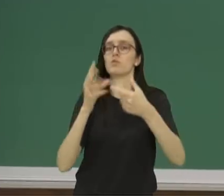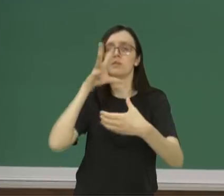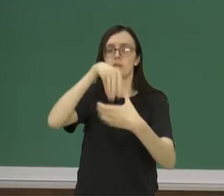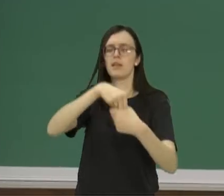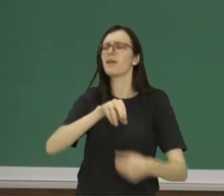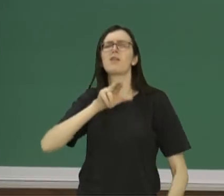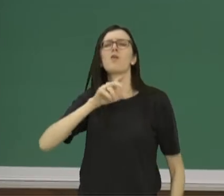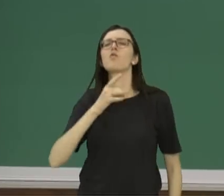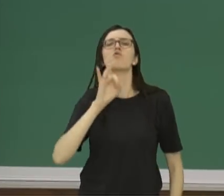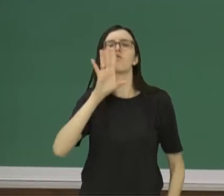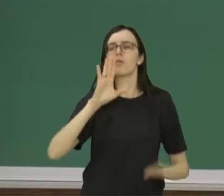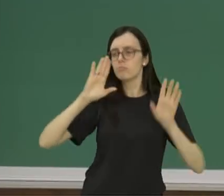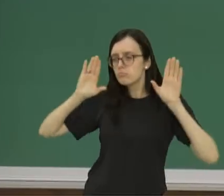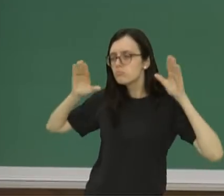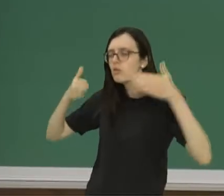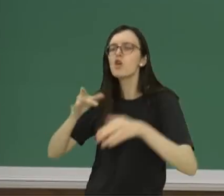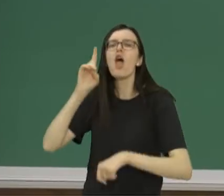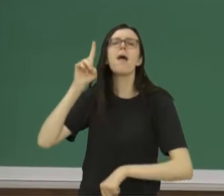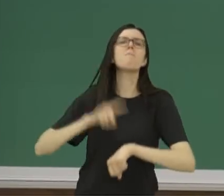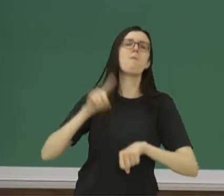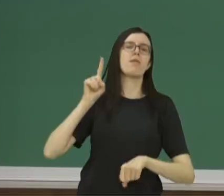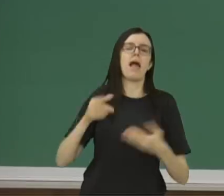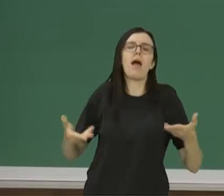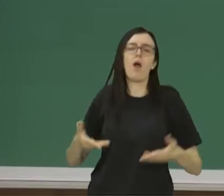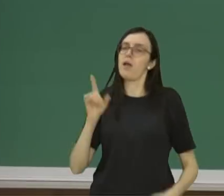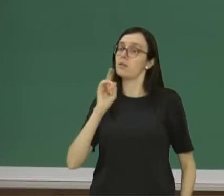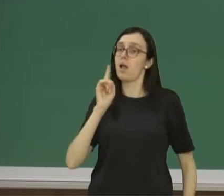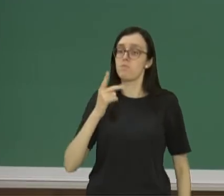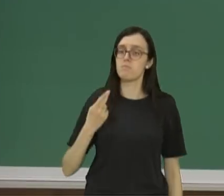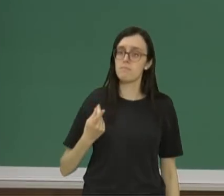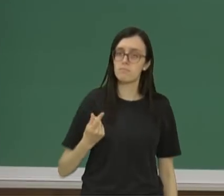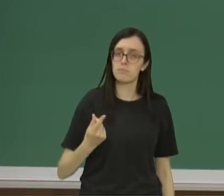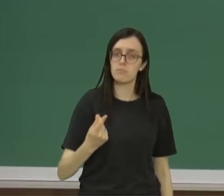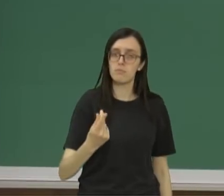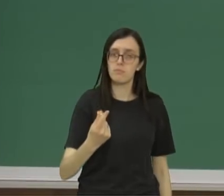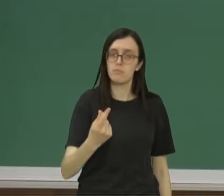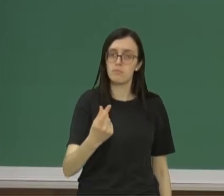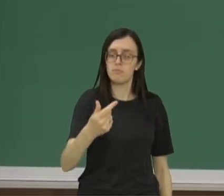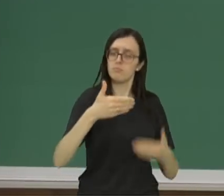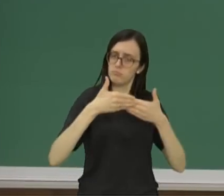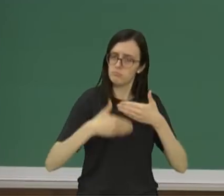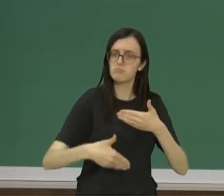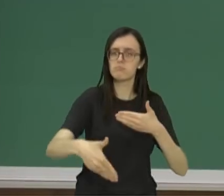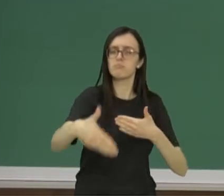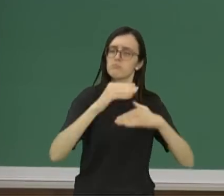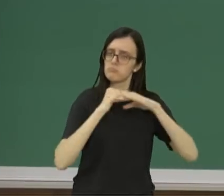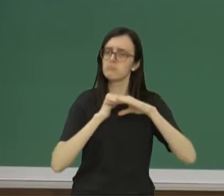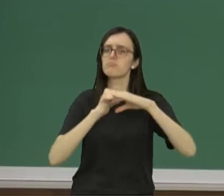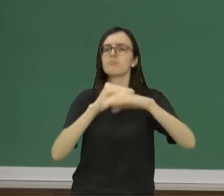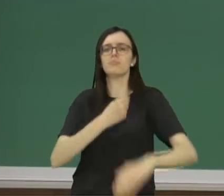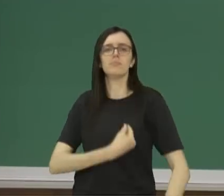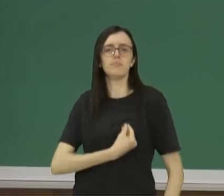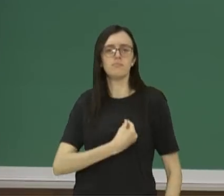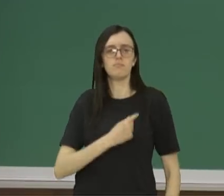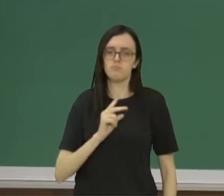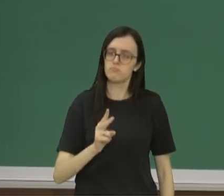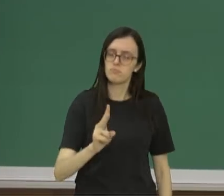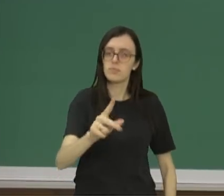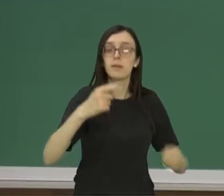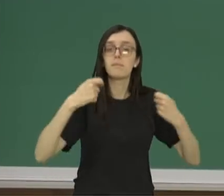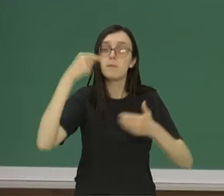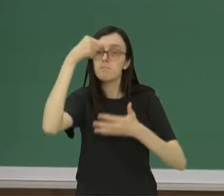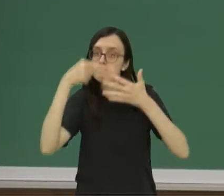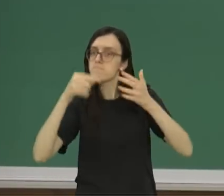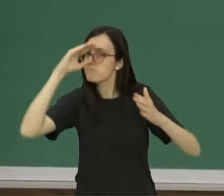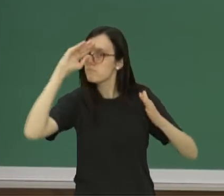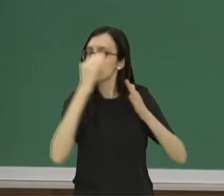ele não pode atender a necessidade momentânea, ele tem que atender uma necessidade constante, né? Tem que atender aquelas necessidades